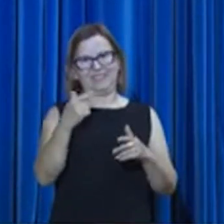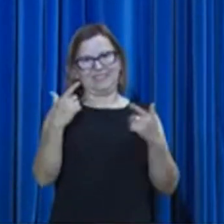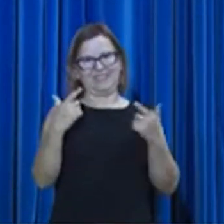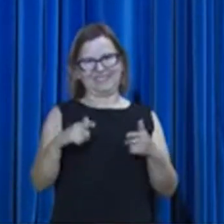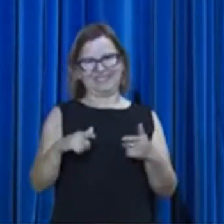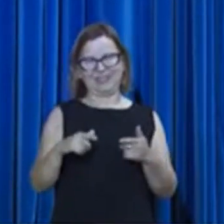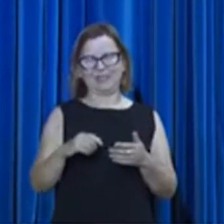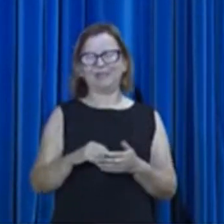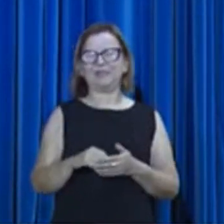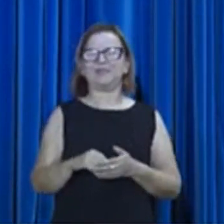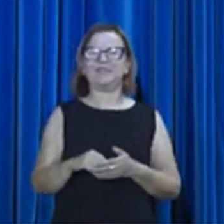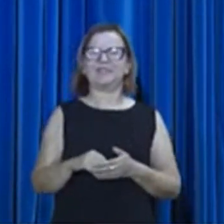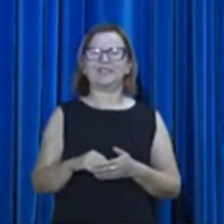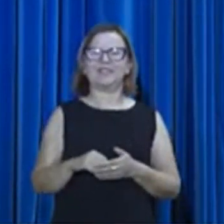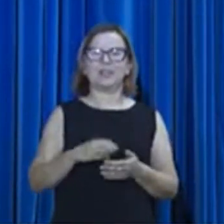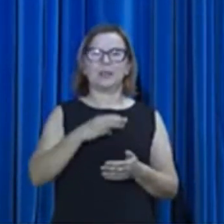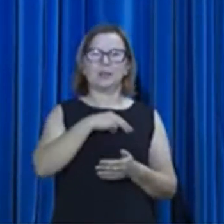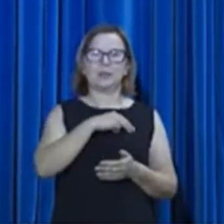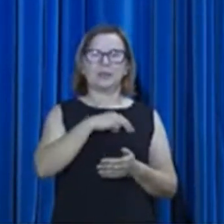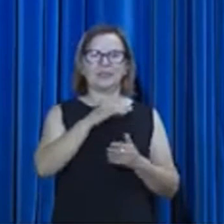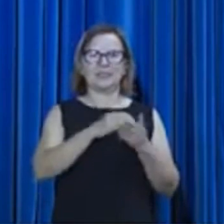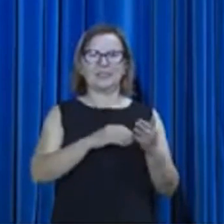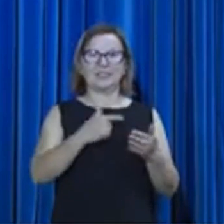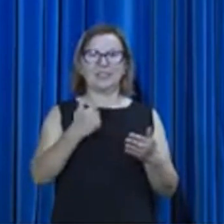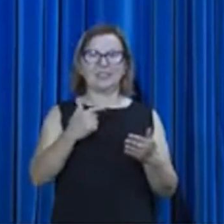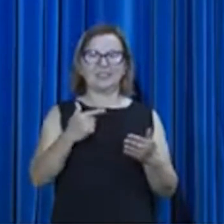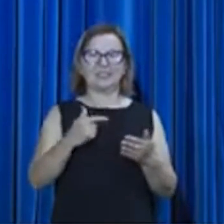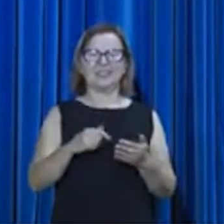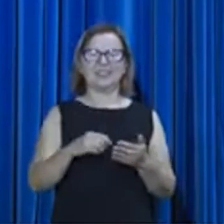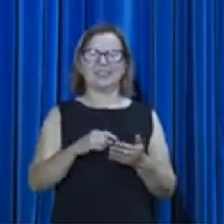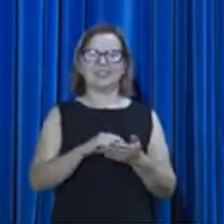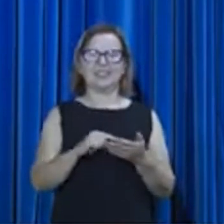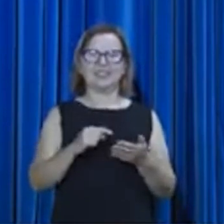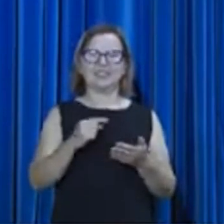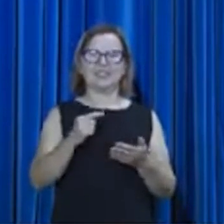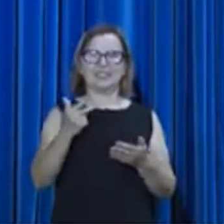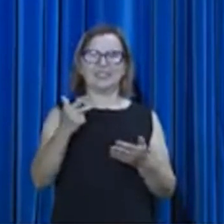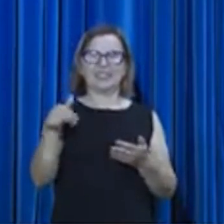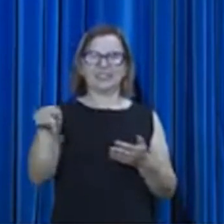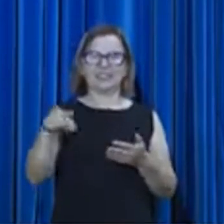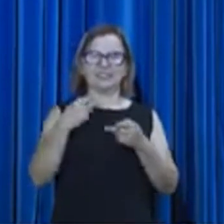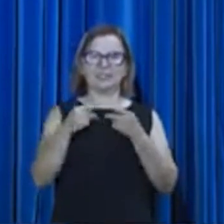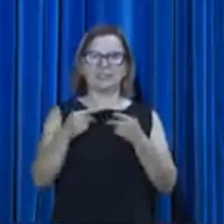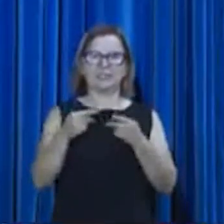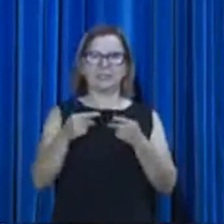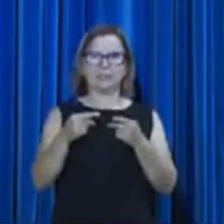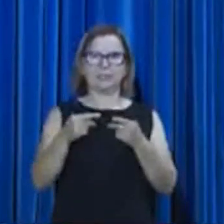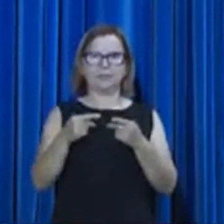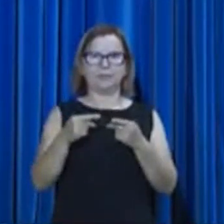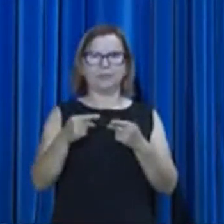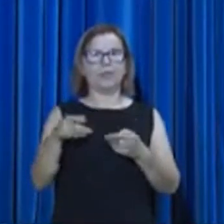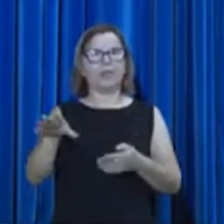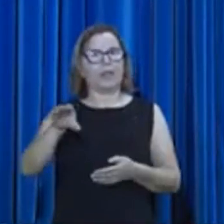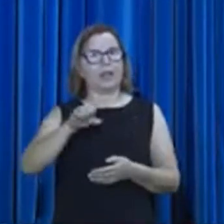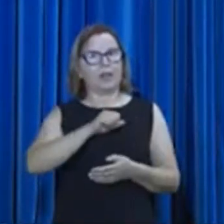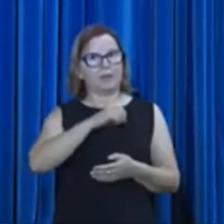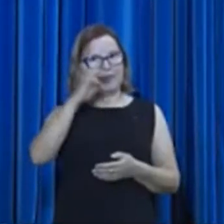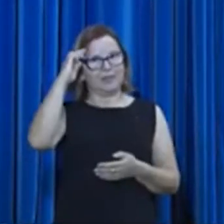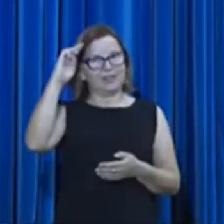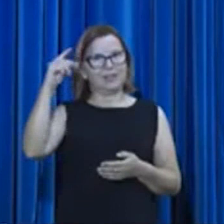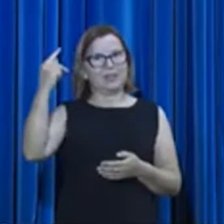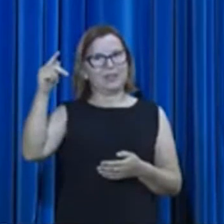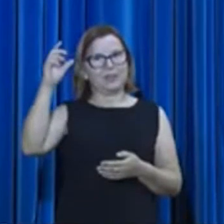lei, está lá em Mateus 22, 37, ele diz assim, amarás o Senhor teu Deus de